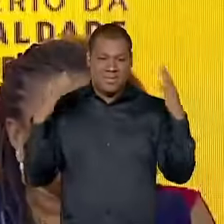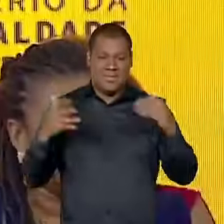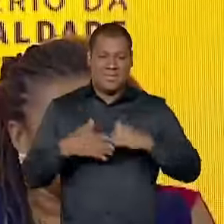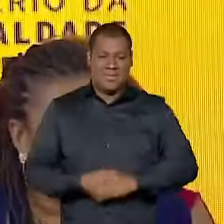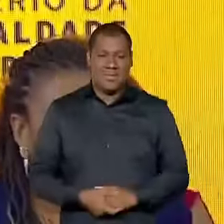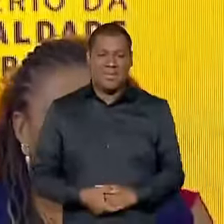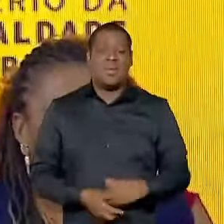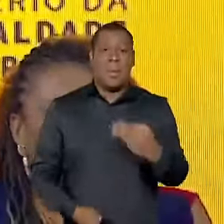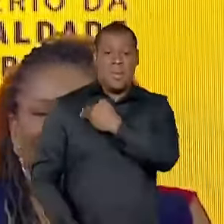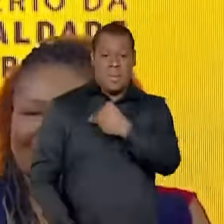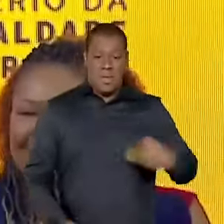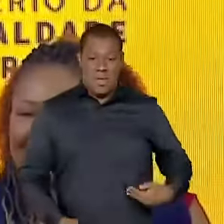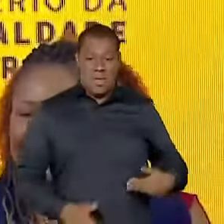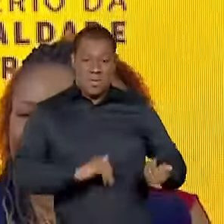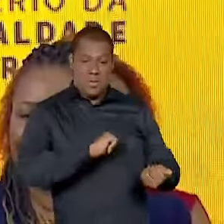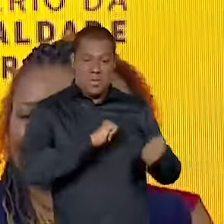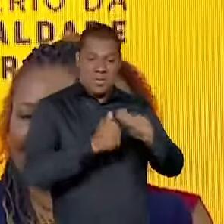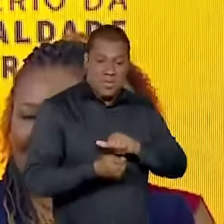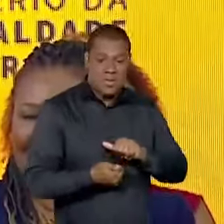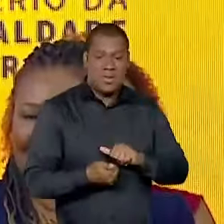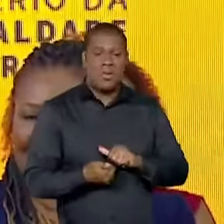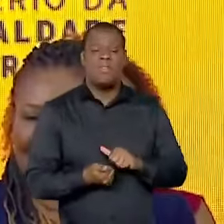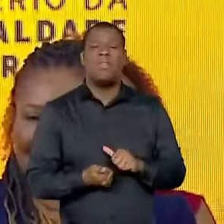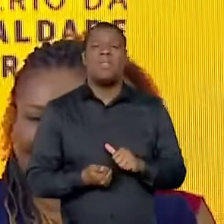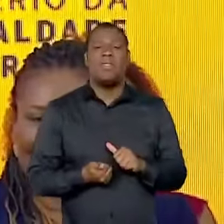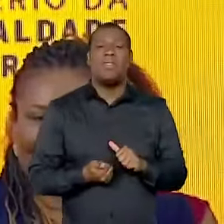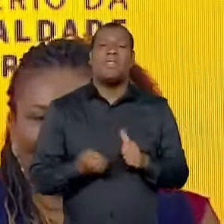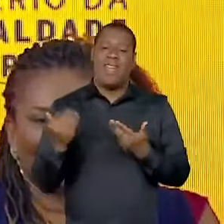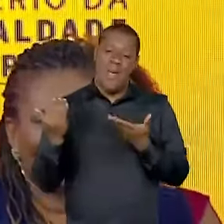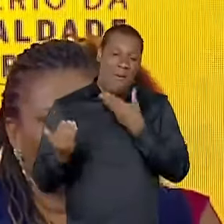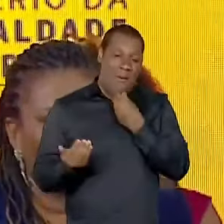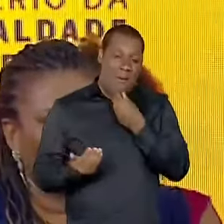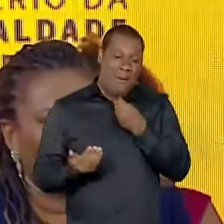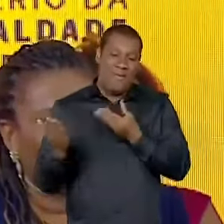O ministro do Esporte, esse jovem André Fufuca.